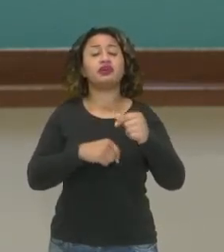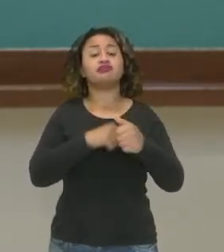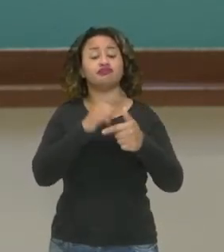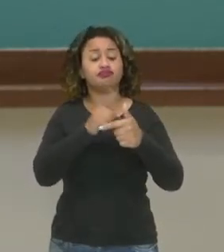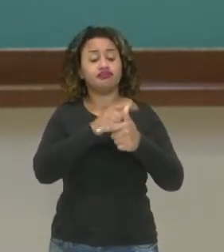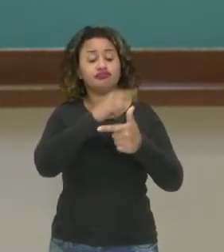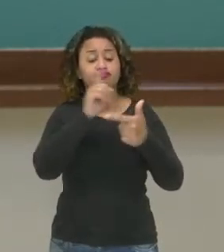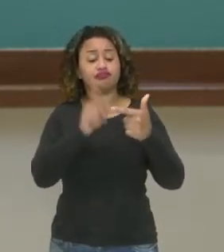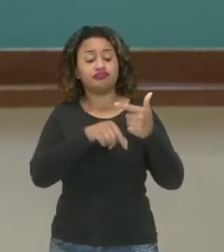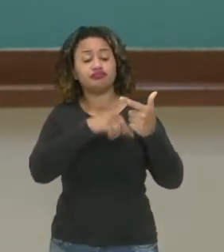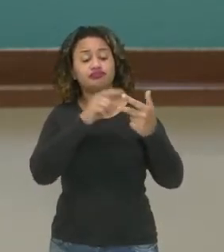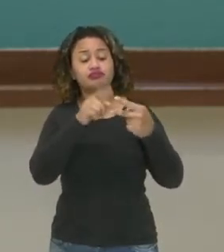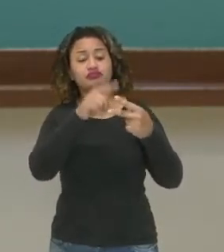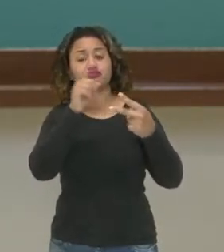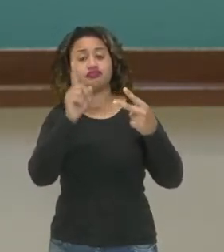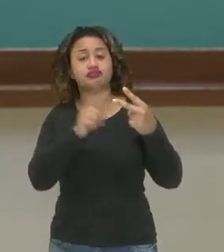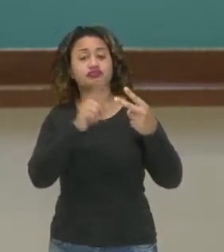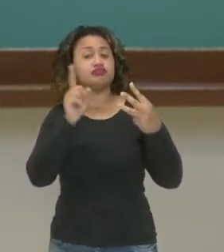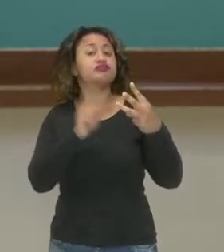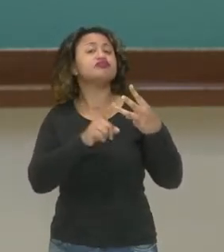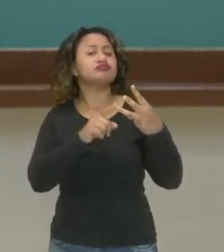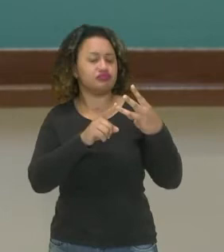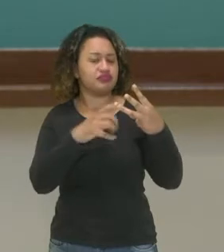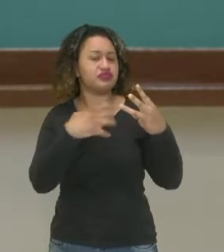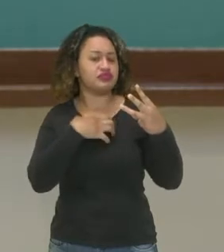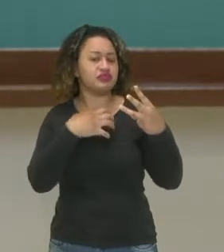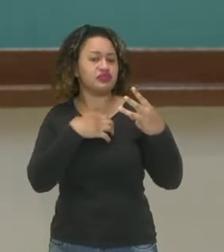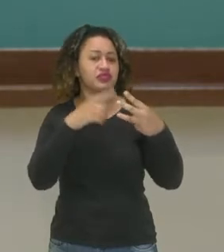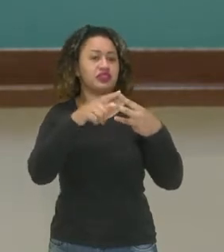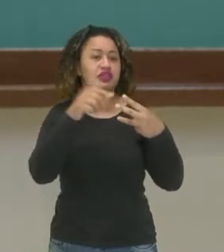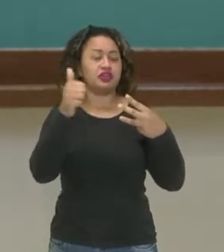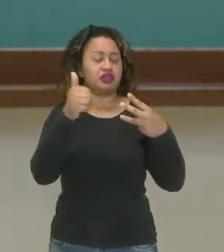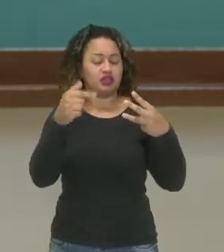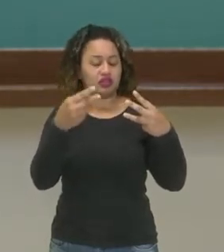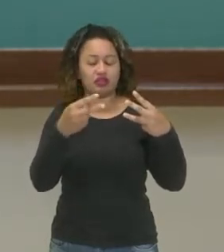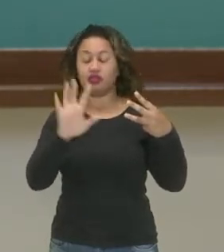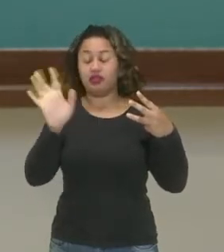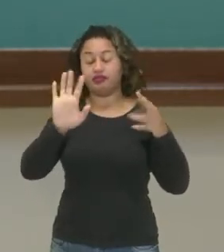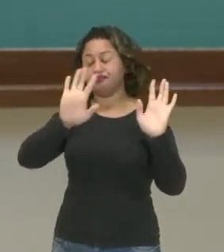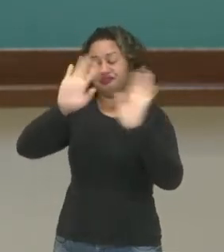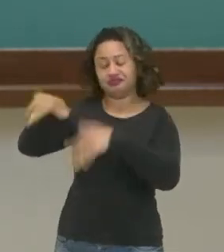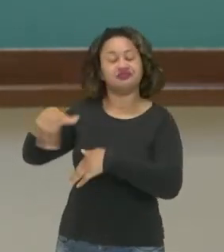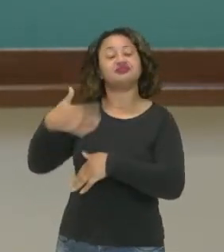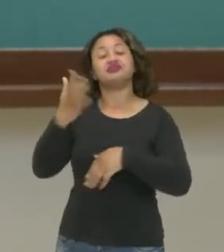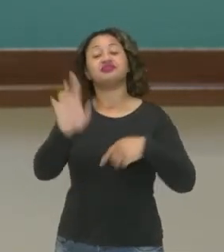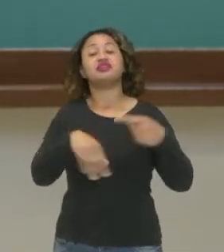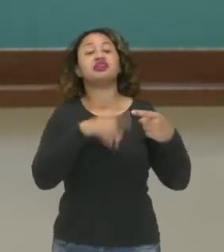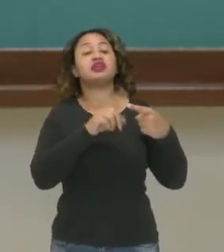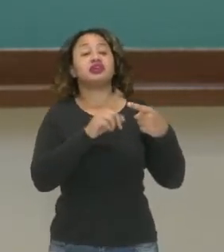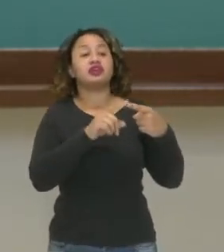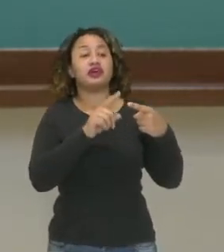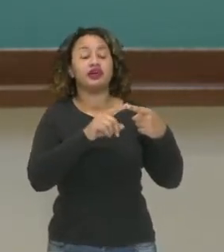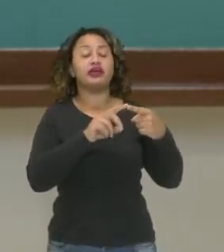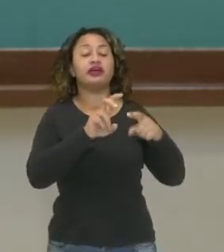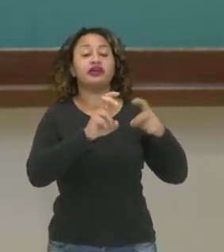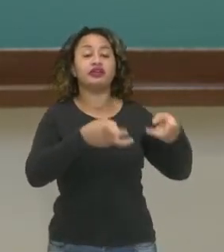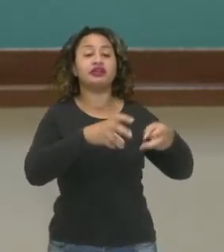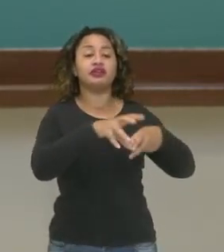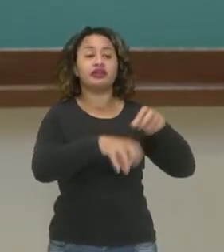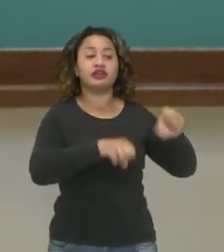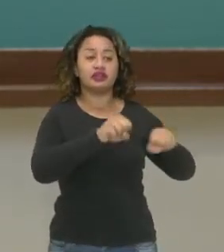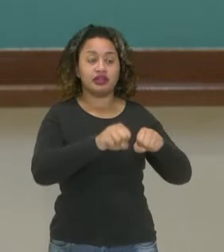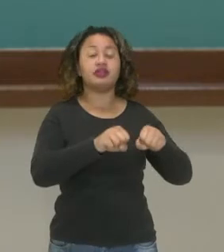2, 3, três formas. Primário, secundário, não, isso é outra coisa. As 3 formas são o extrativismo, então, nós temos